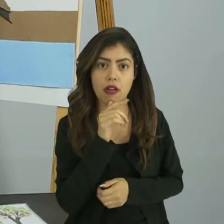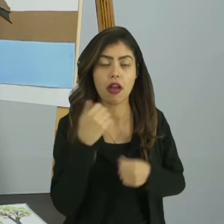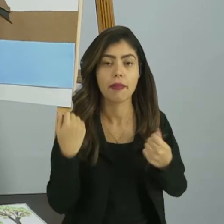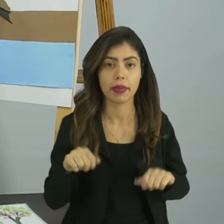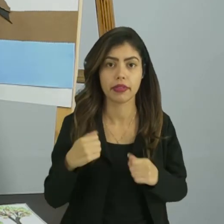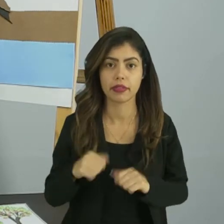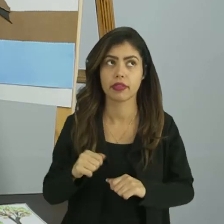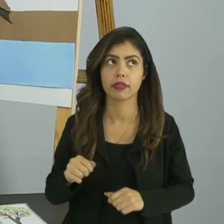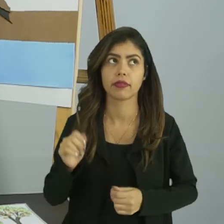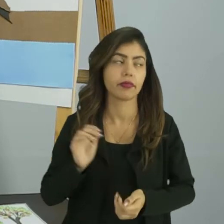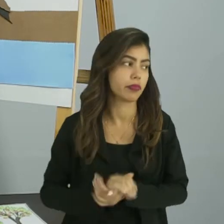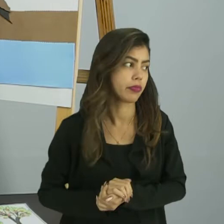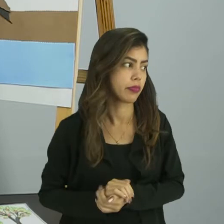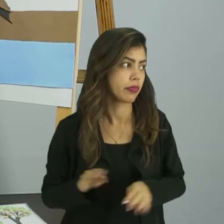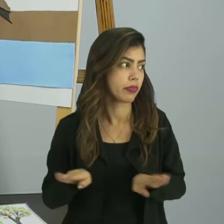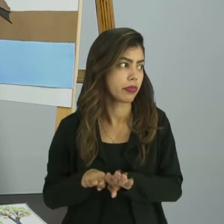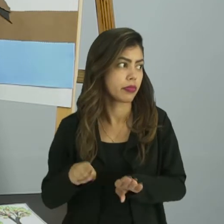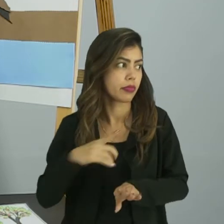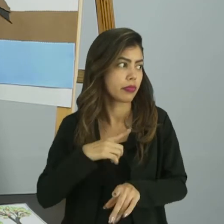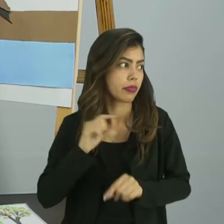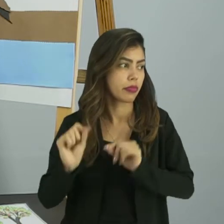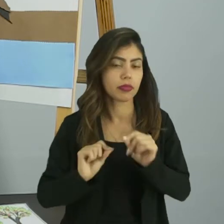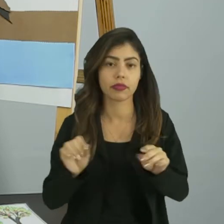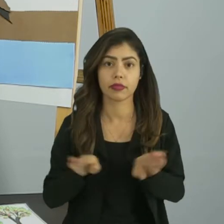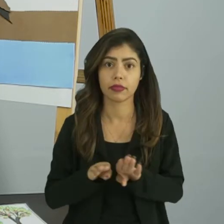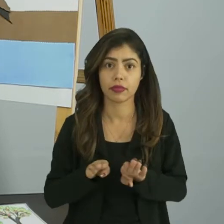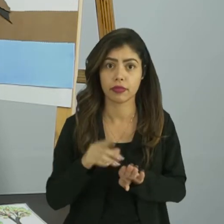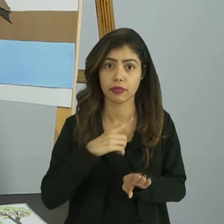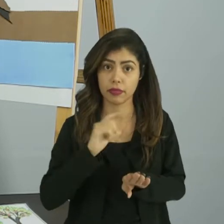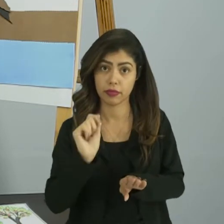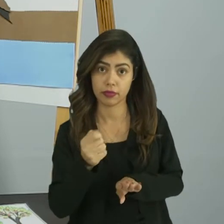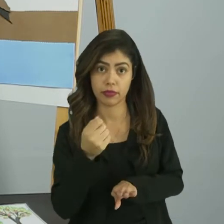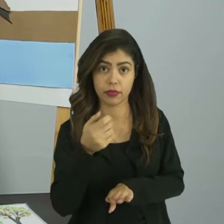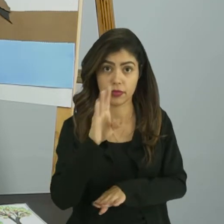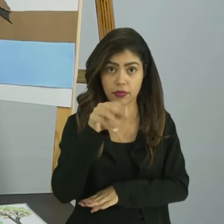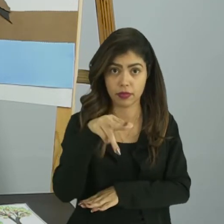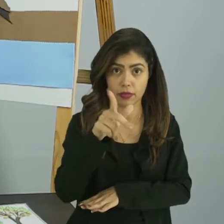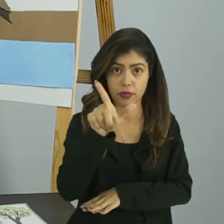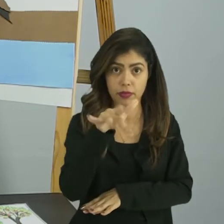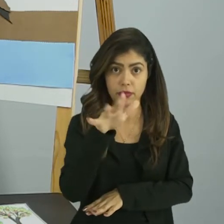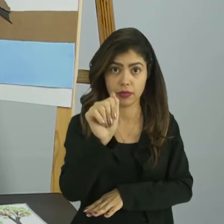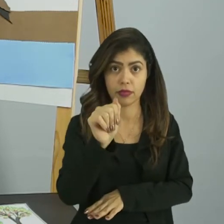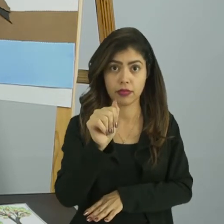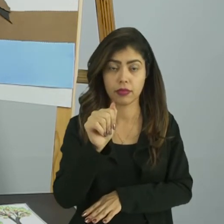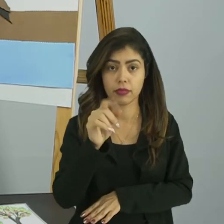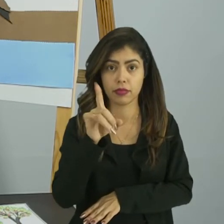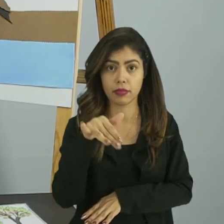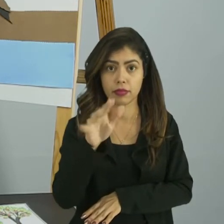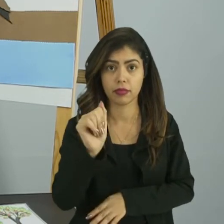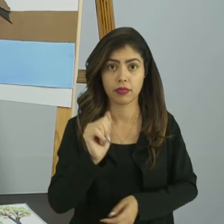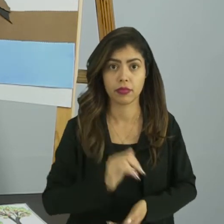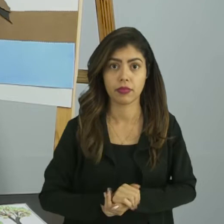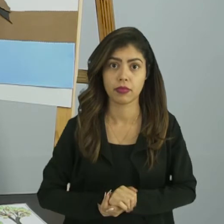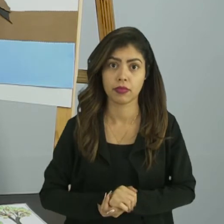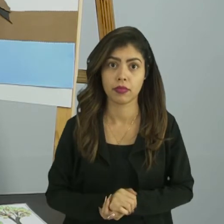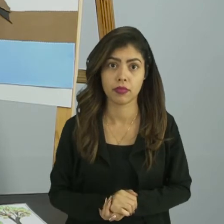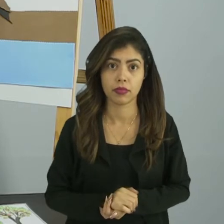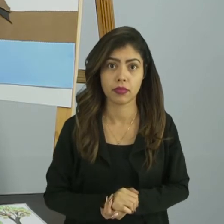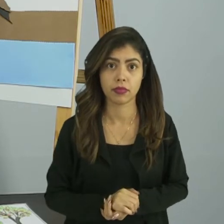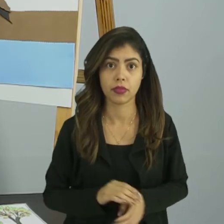precisa que o solo esteja, né, molhadinho. Assim ela